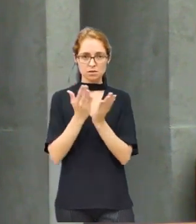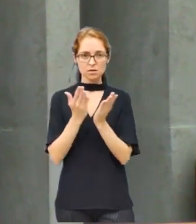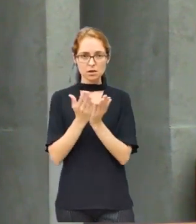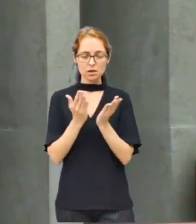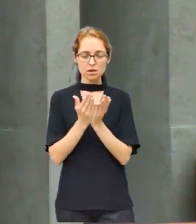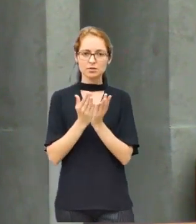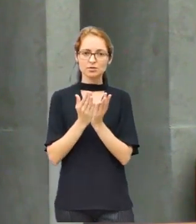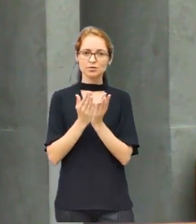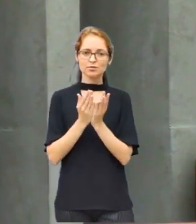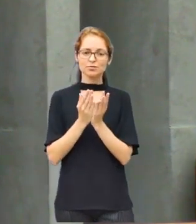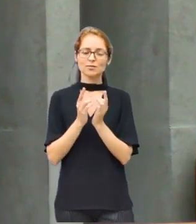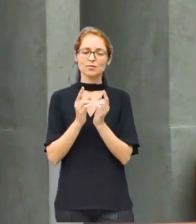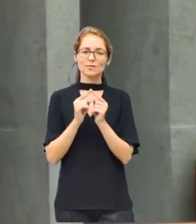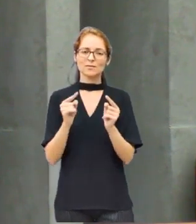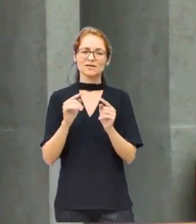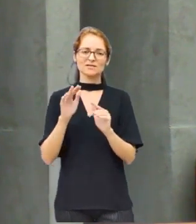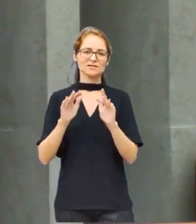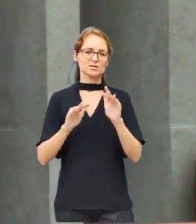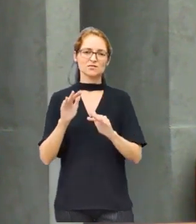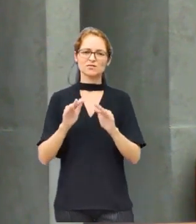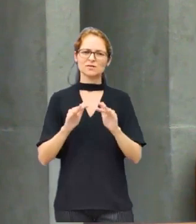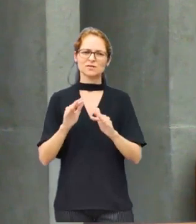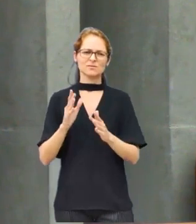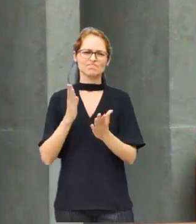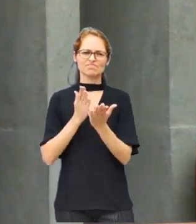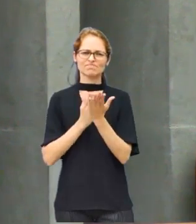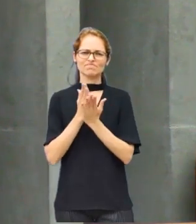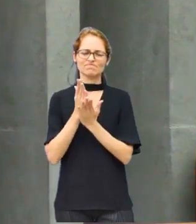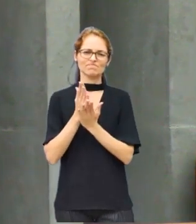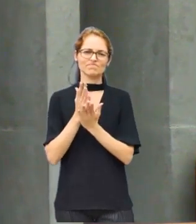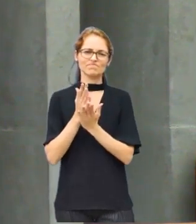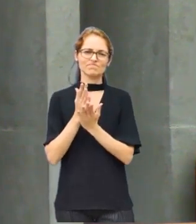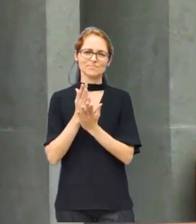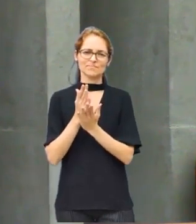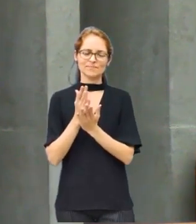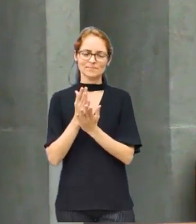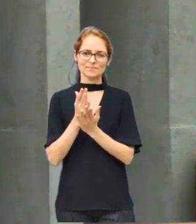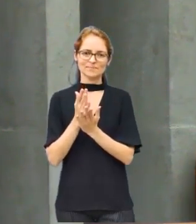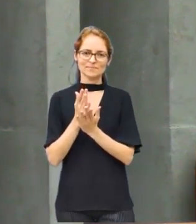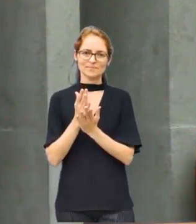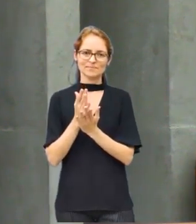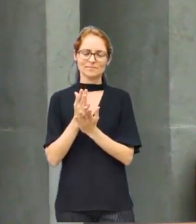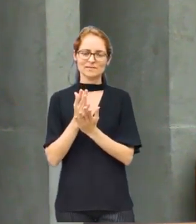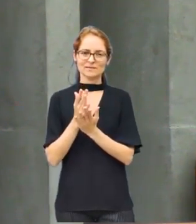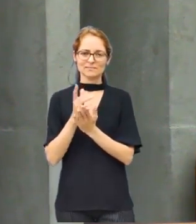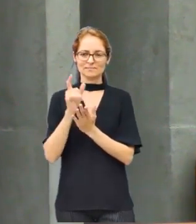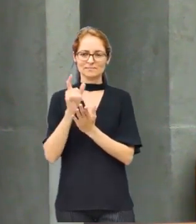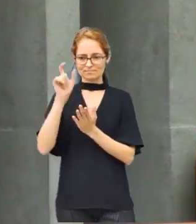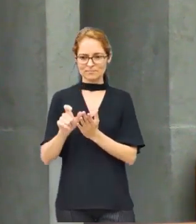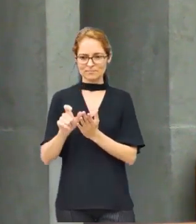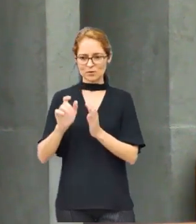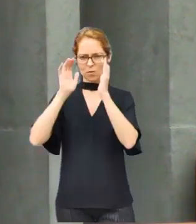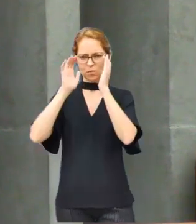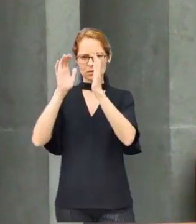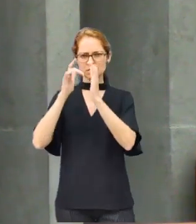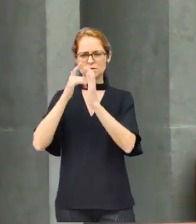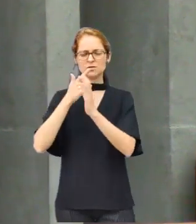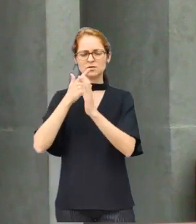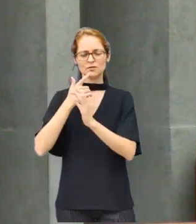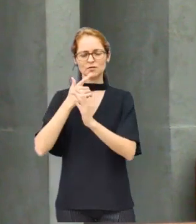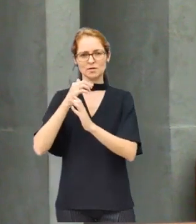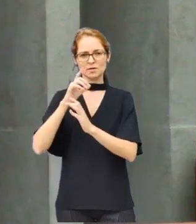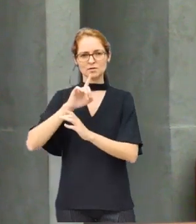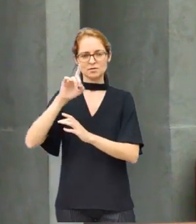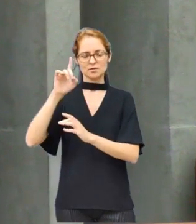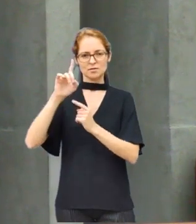está relacionado com você realmente ser um cristão. Aquele que obedece à vontade do seu Deus.